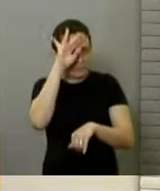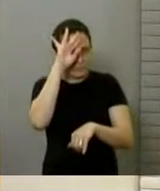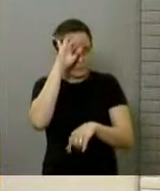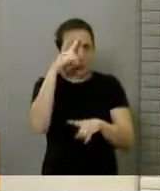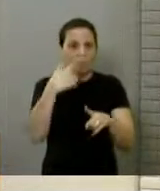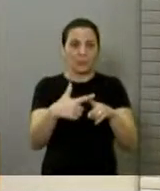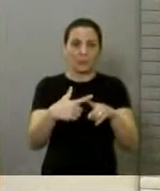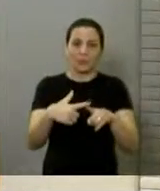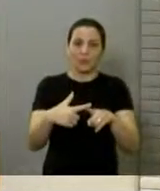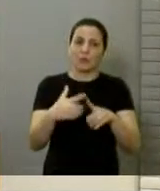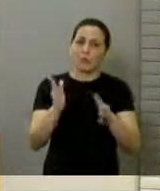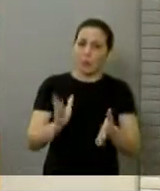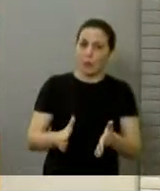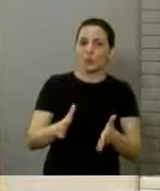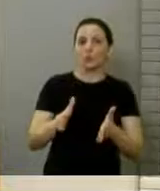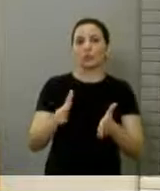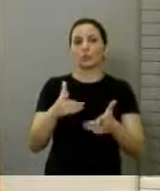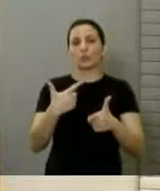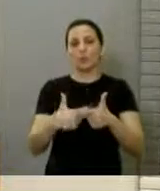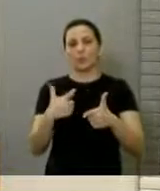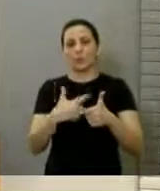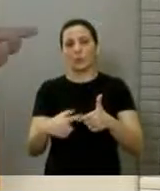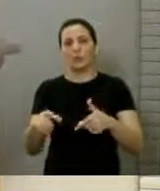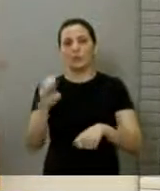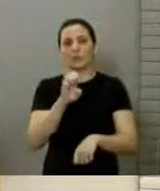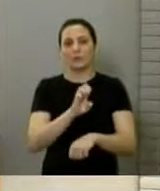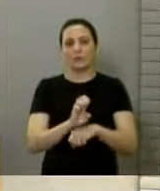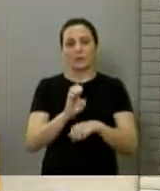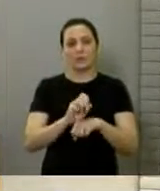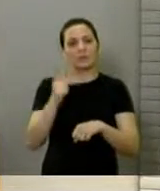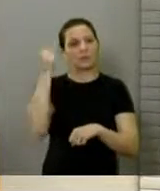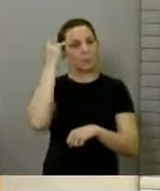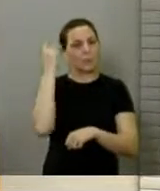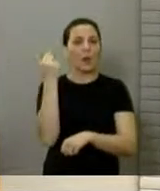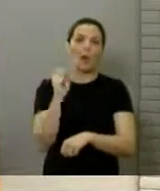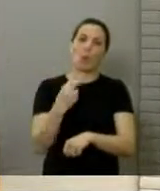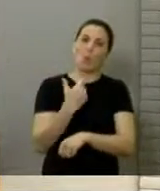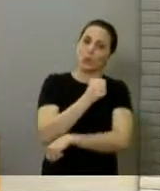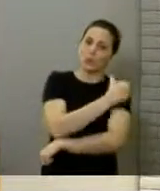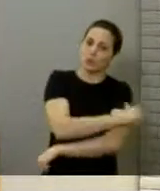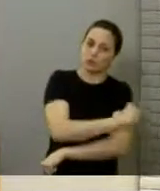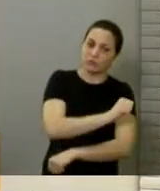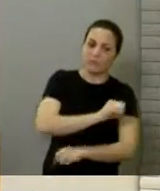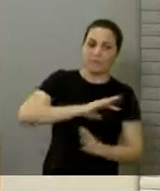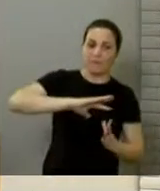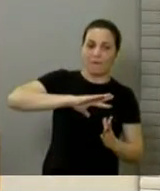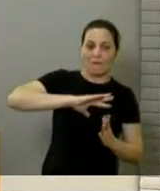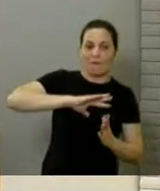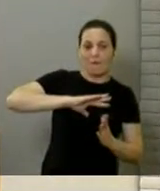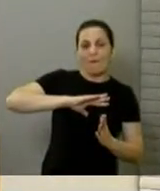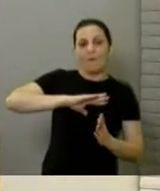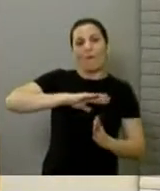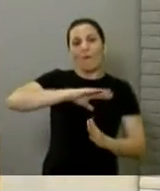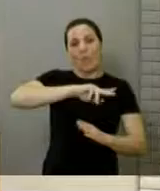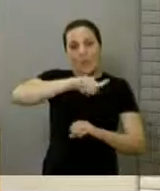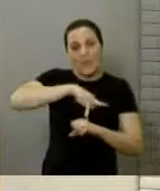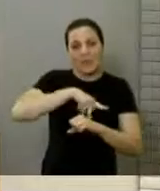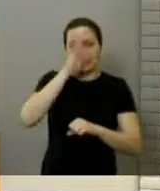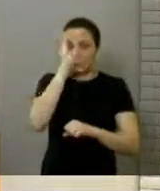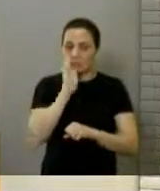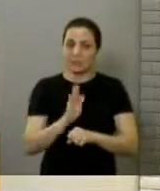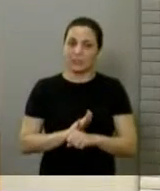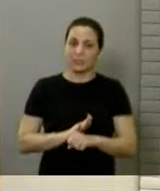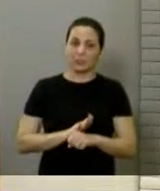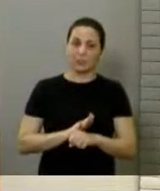problema do estado de São Paulo, não é um problema do Rio de Janeiro, é um problema nacional. E olha, e aonde disser que não